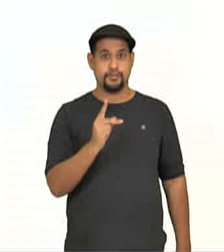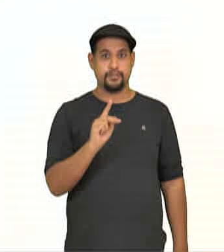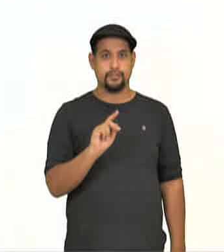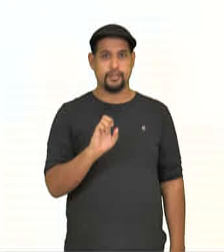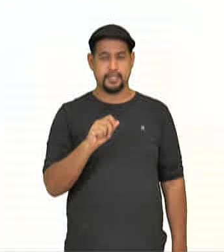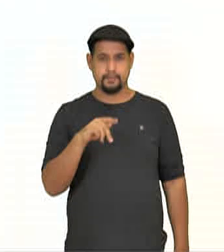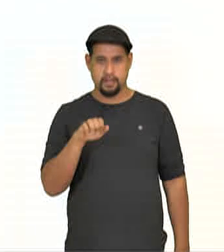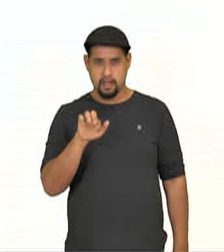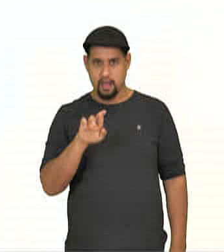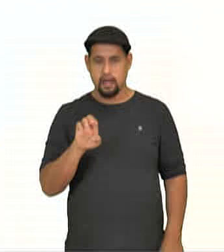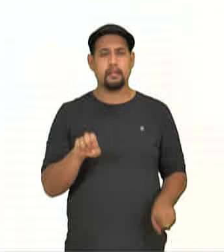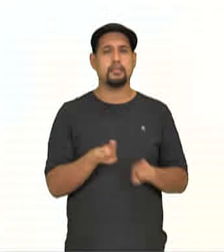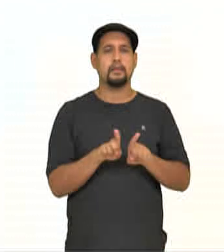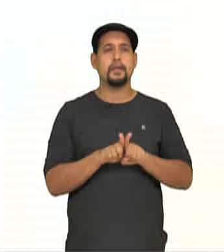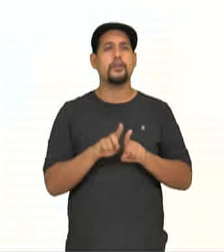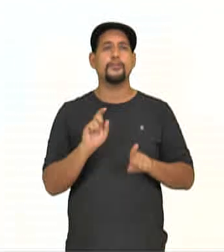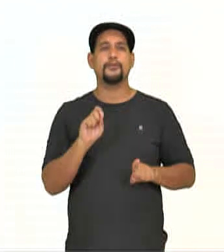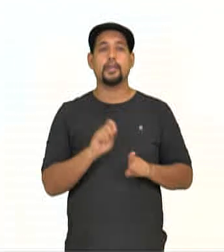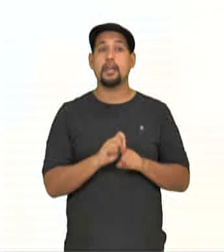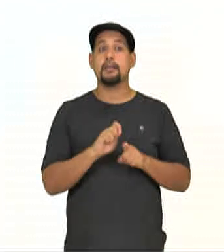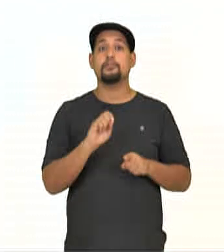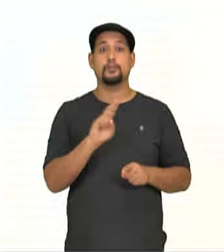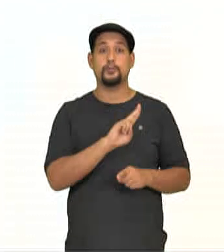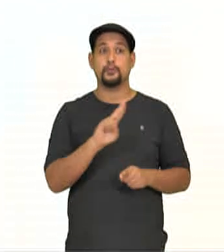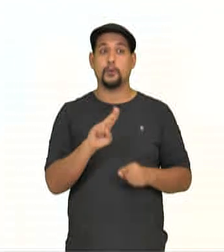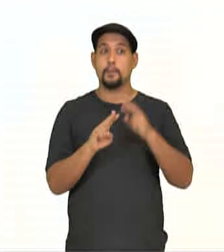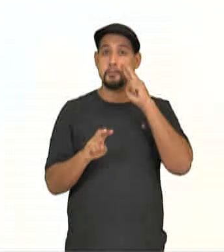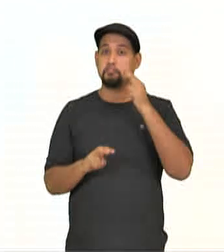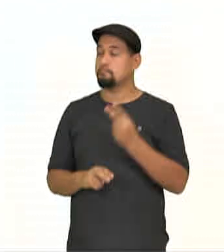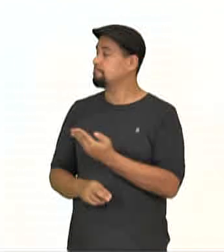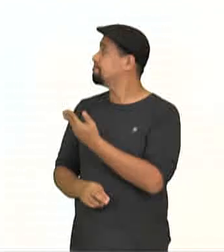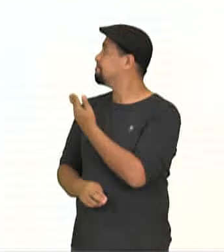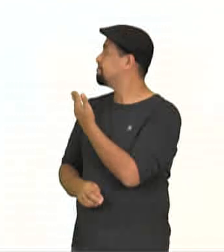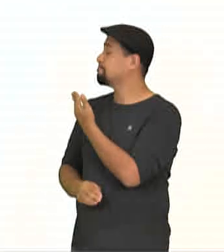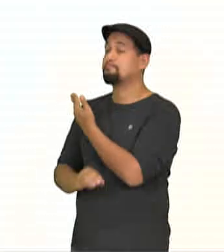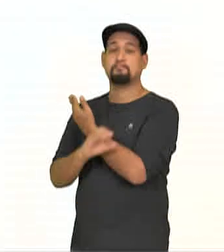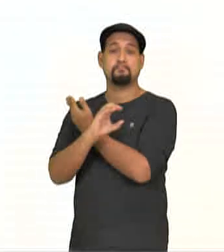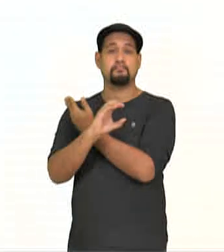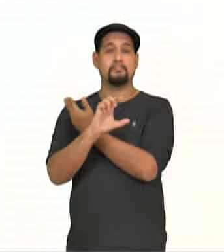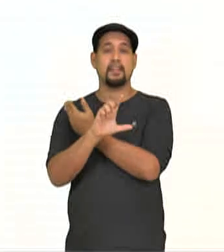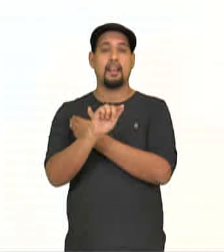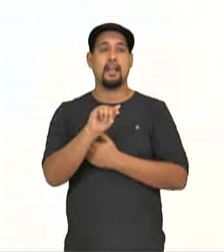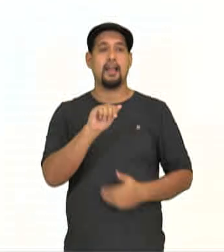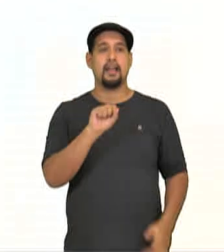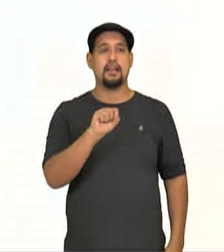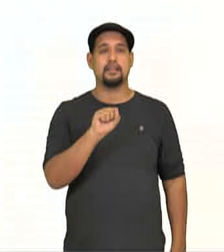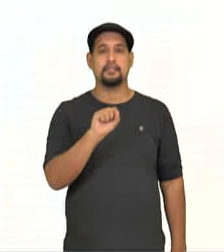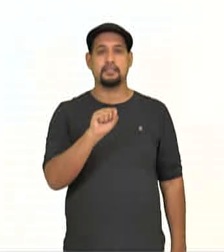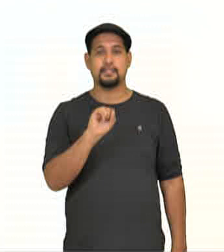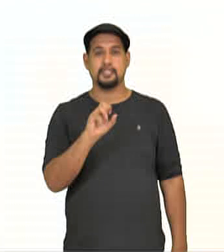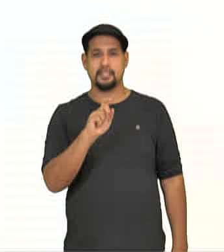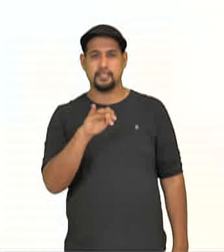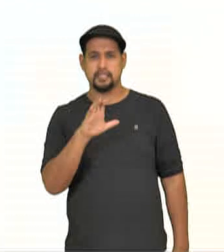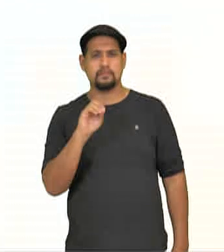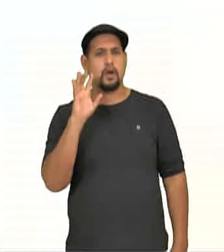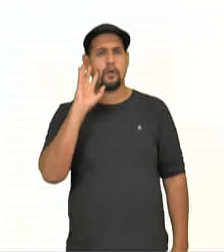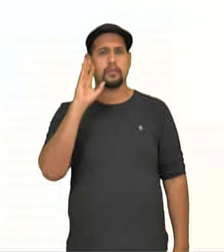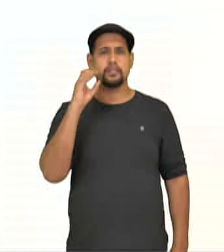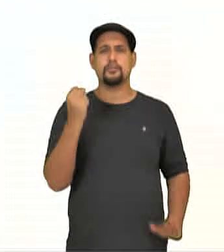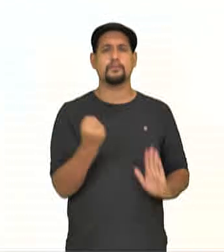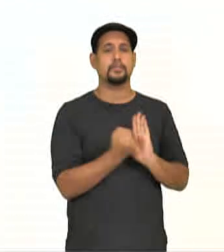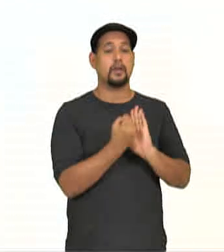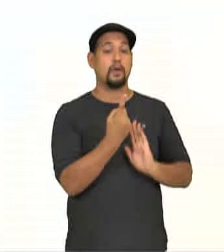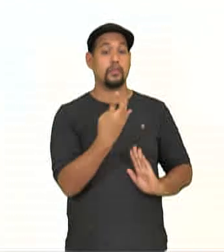um movimento artístico e cultural que ocorreu na Europa dos séculos XIV